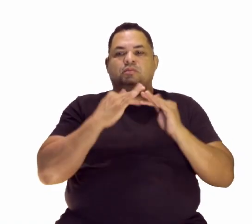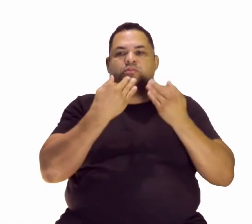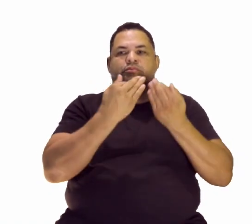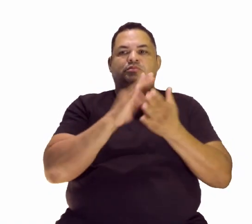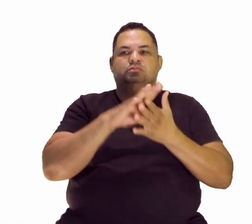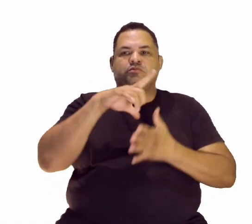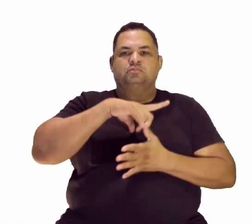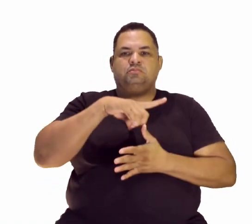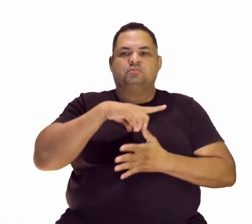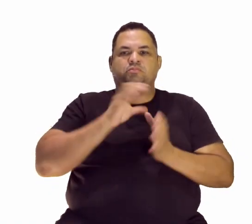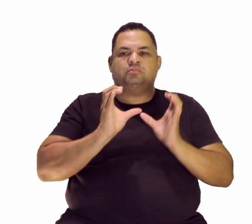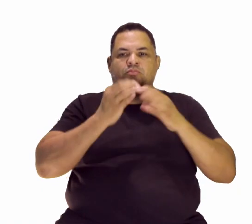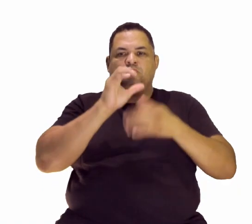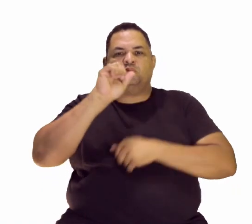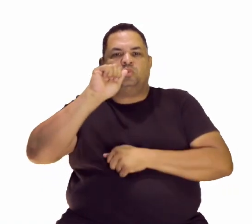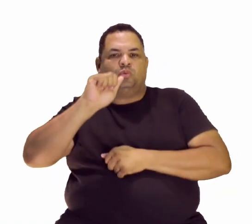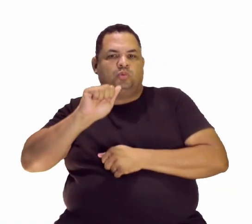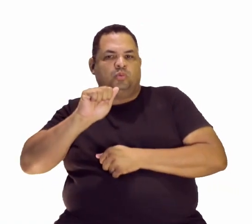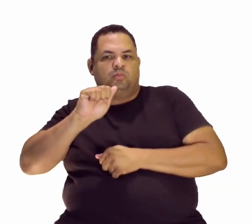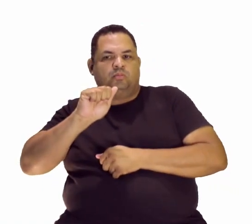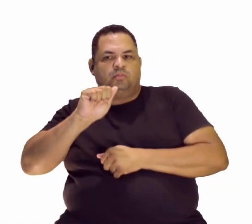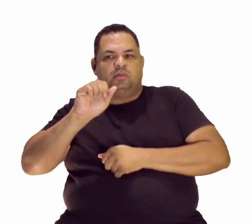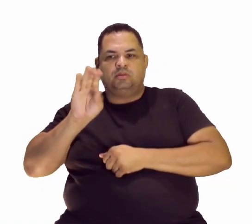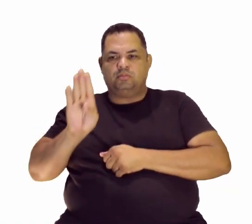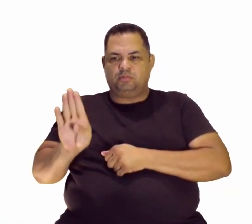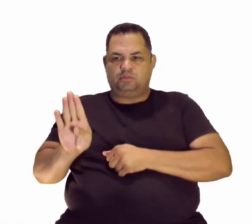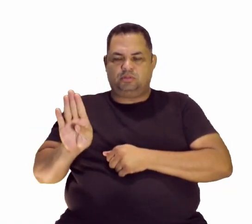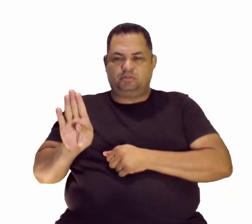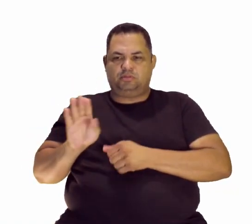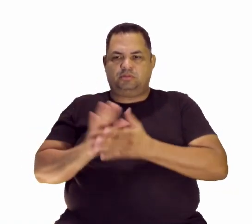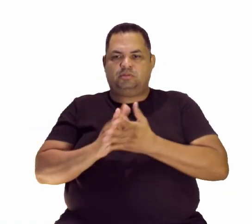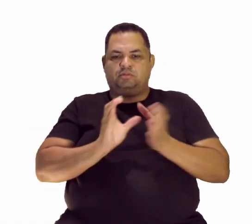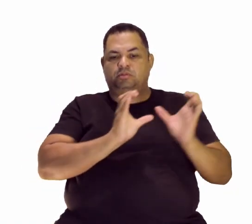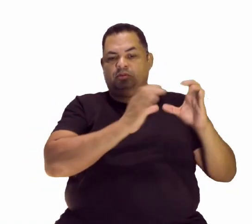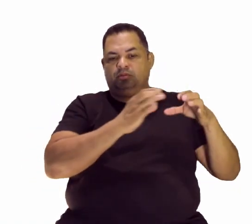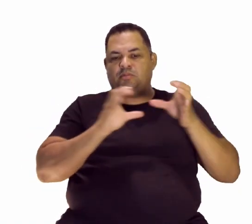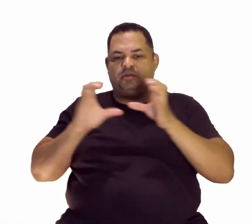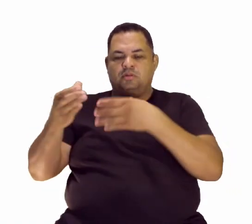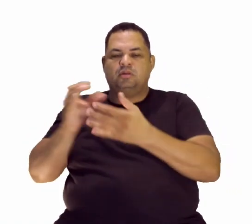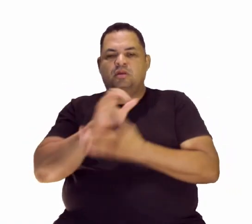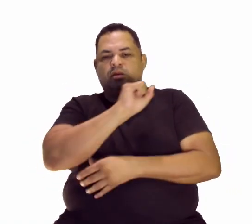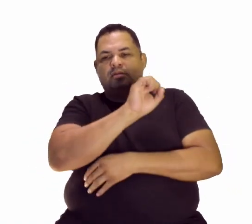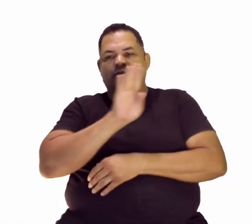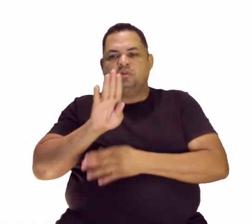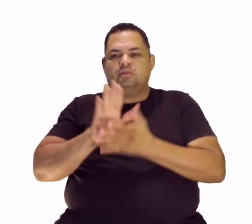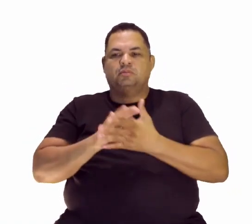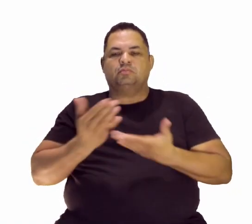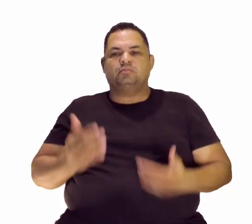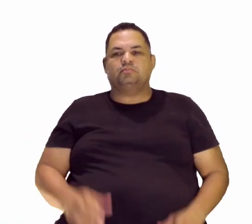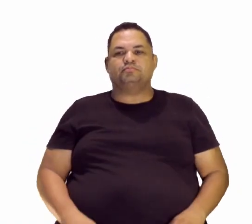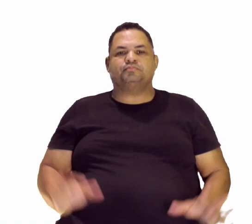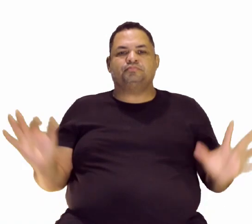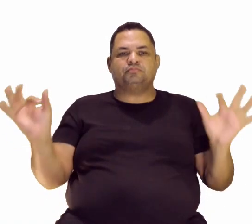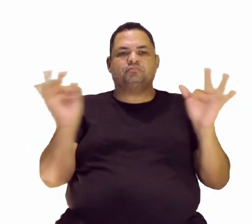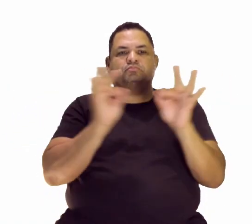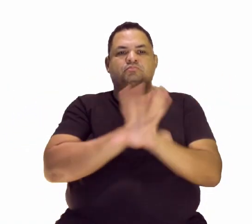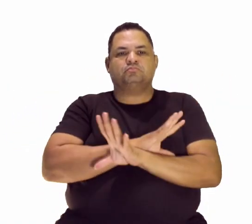famílias contemplam o grupo A e o grupo B, que são os elementos representativos e os elementos de transição.